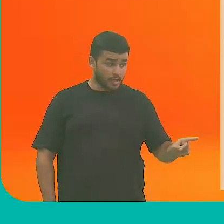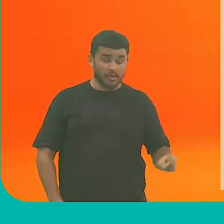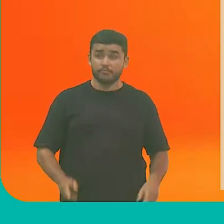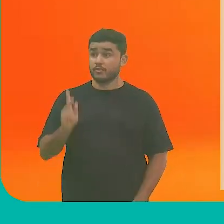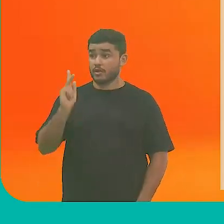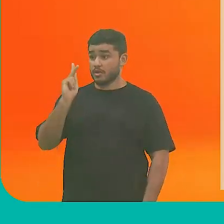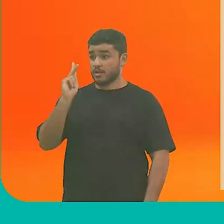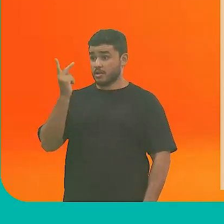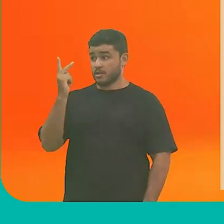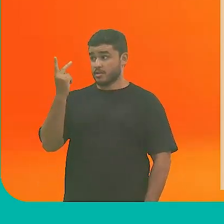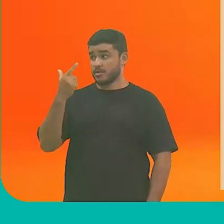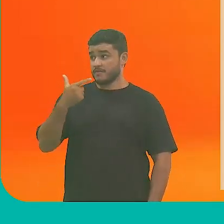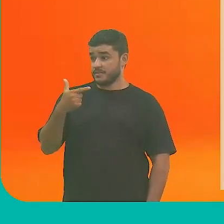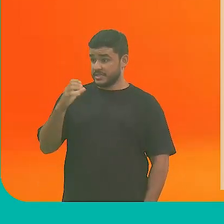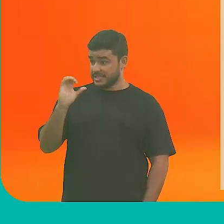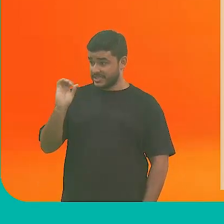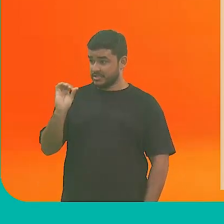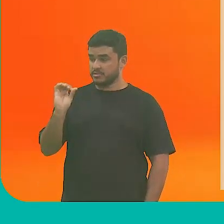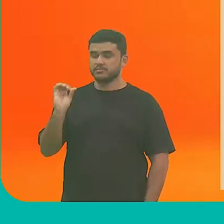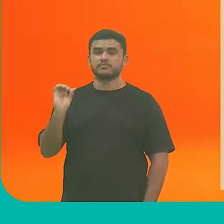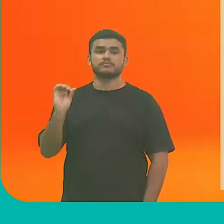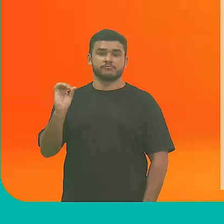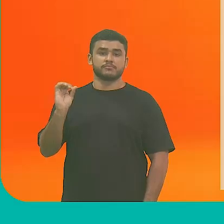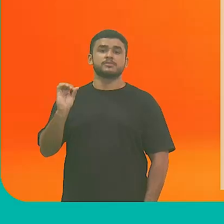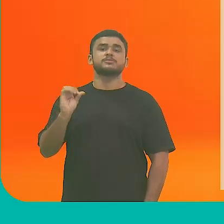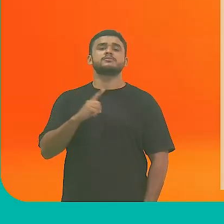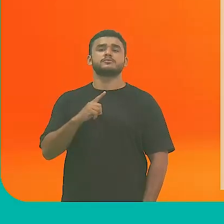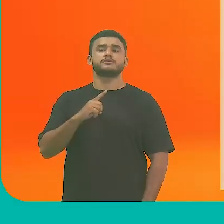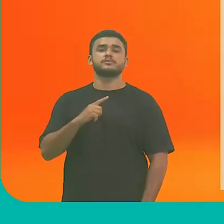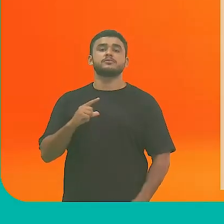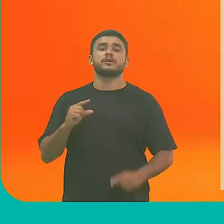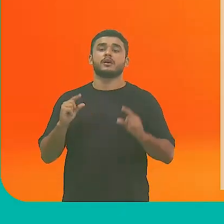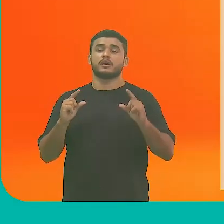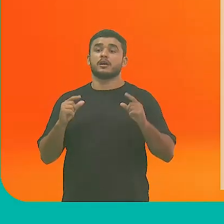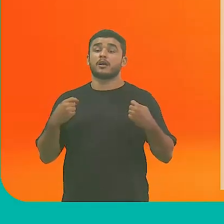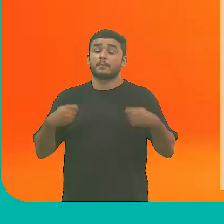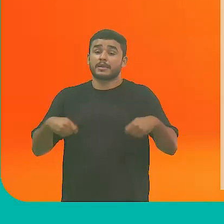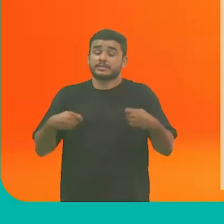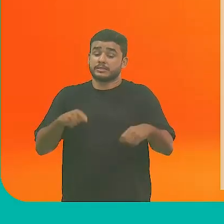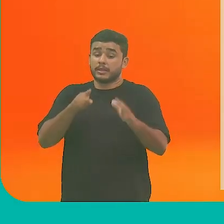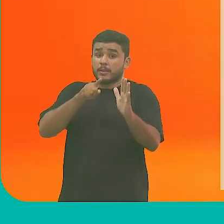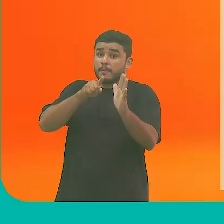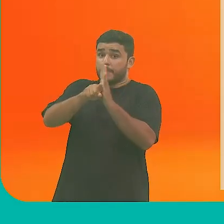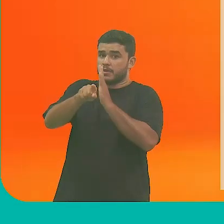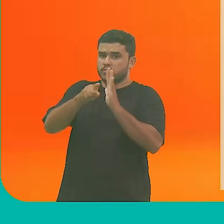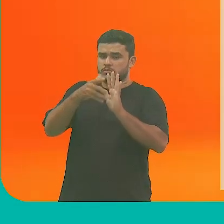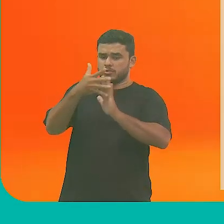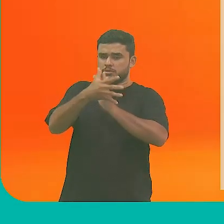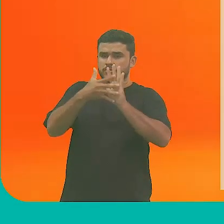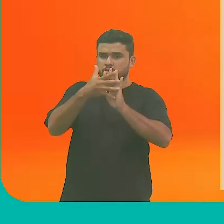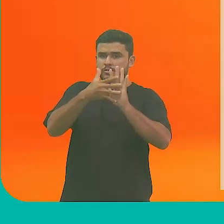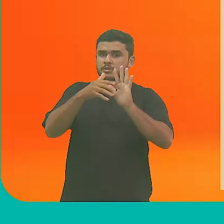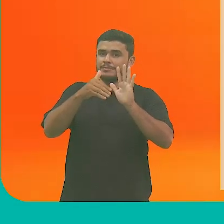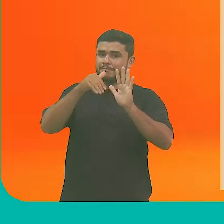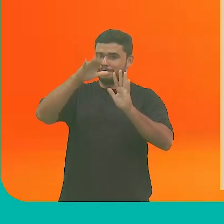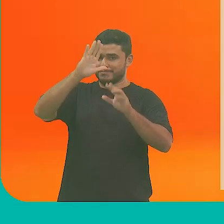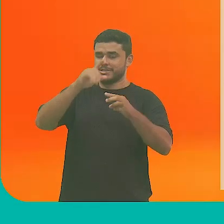gente, geralmente ela vai ser uma questão calibrada mais